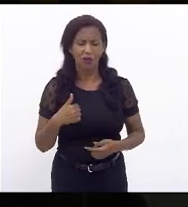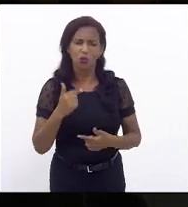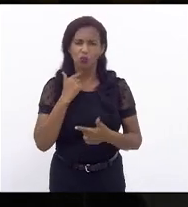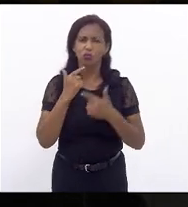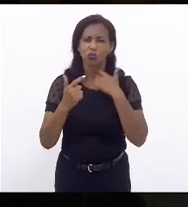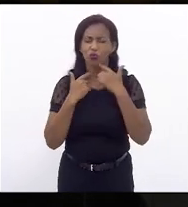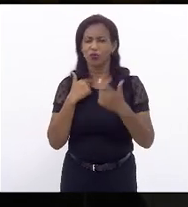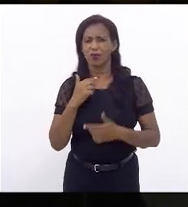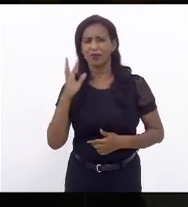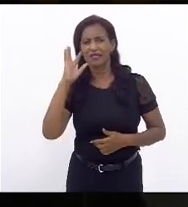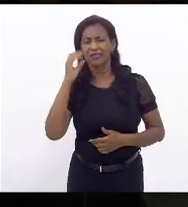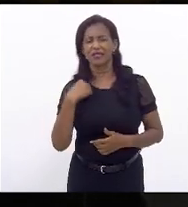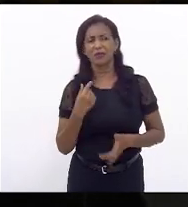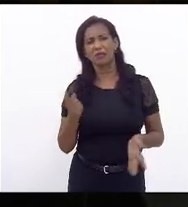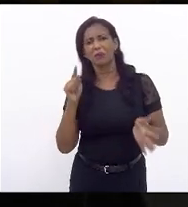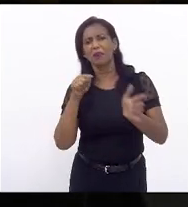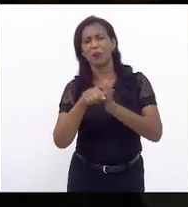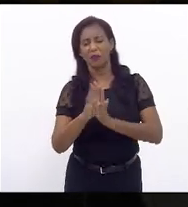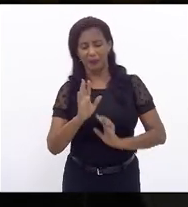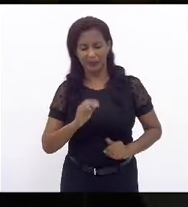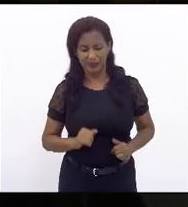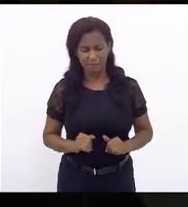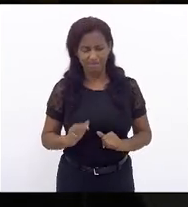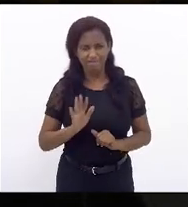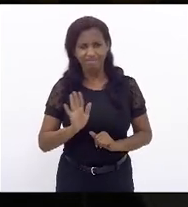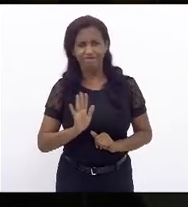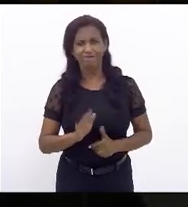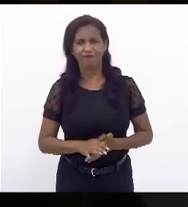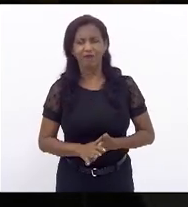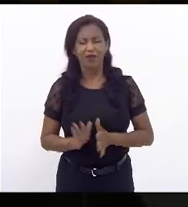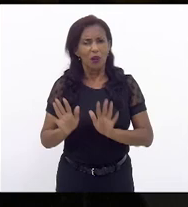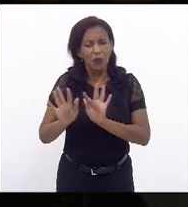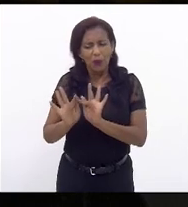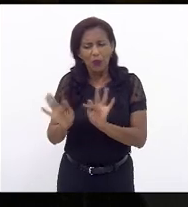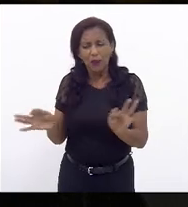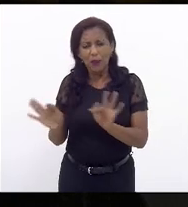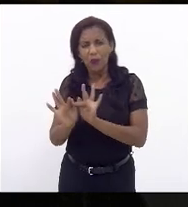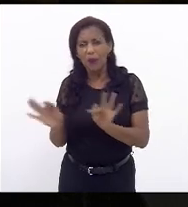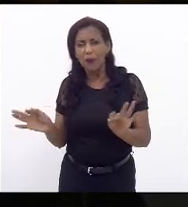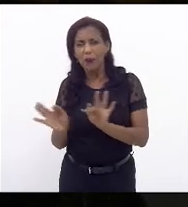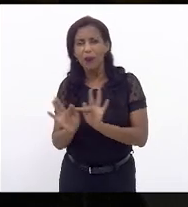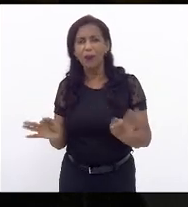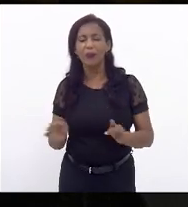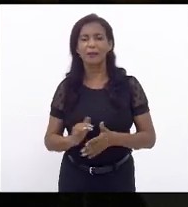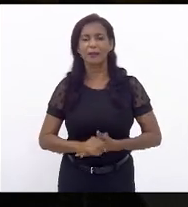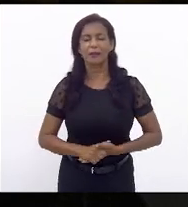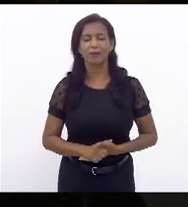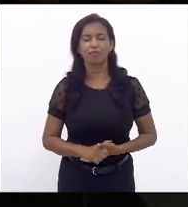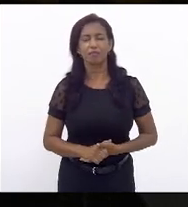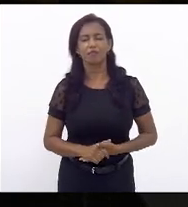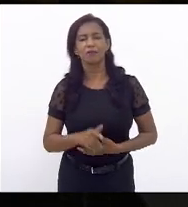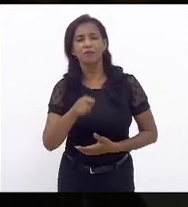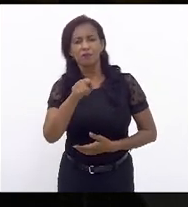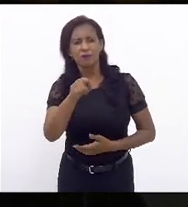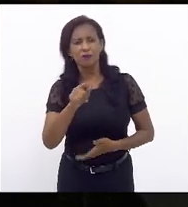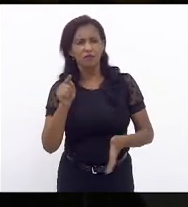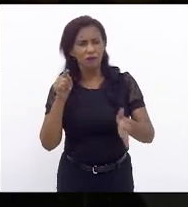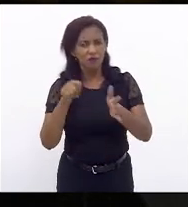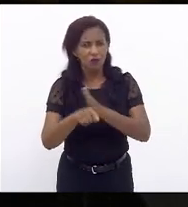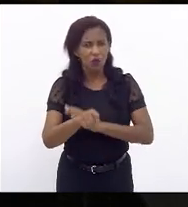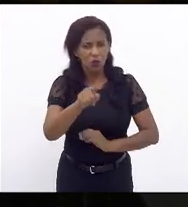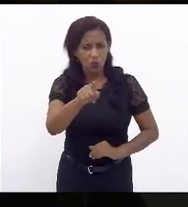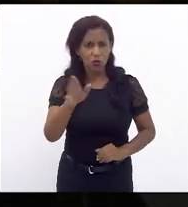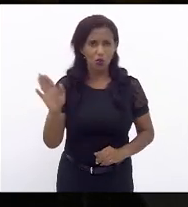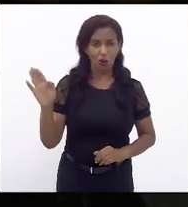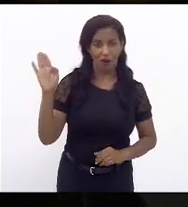dúvida, fazer uma pergunta bem tranquila. O senhor, seguramente, candidato